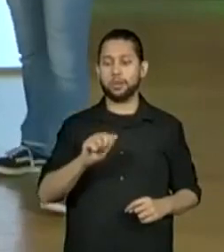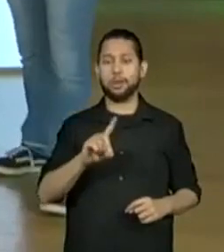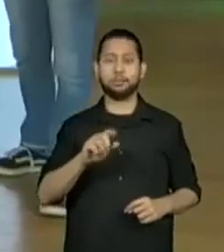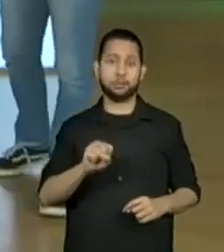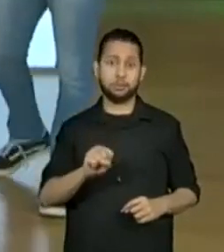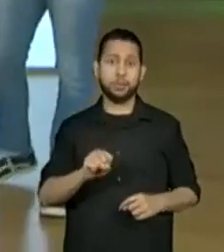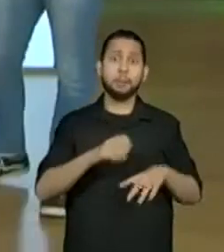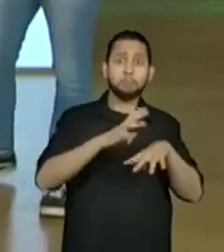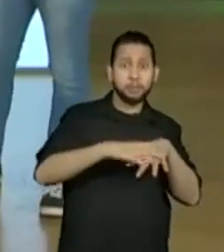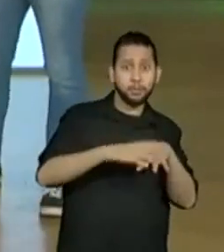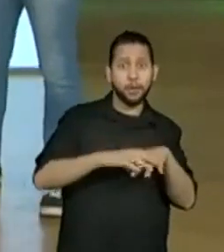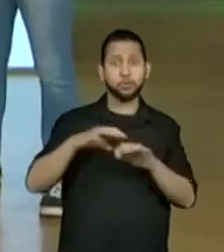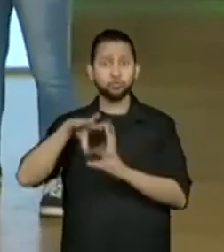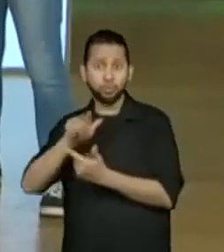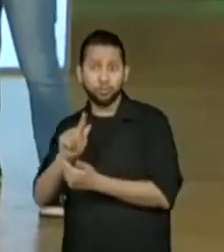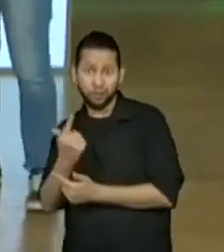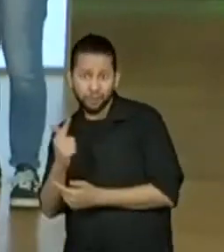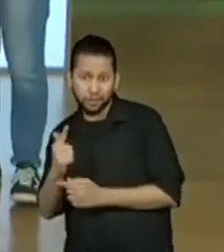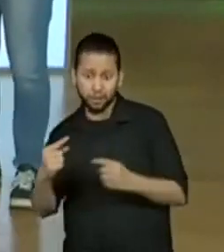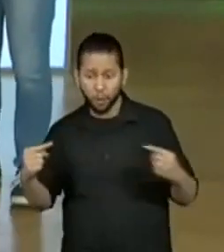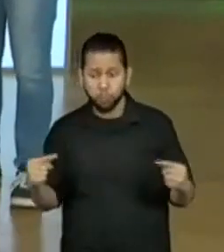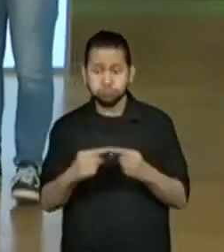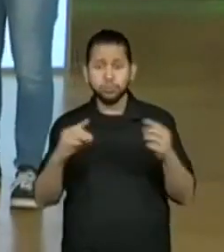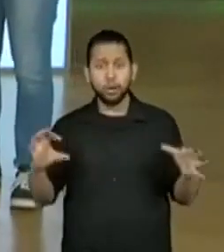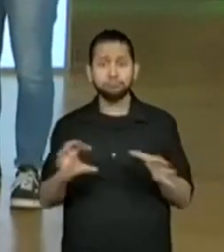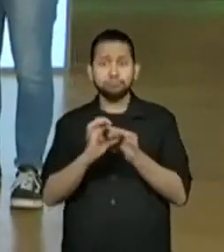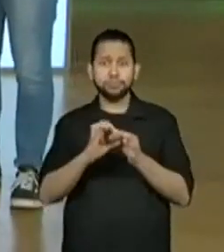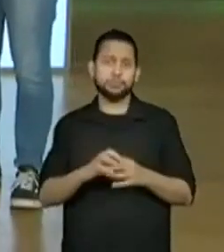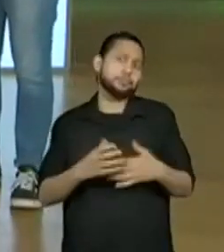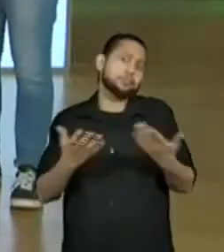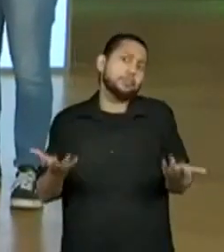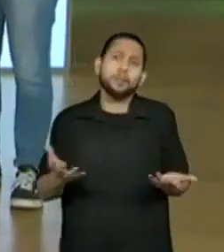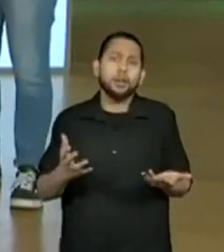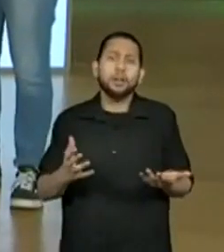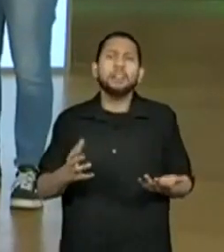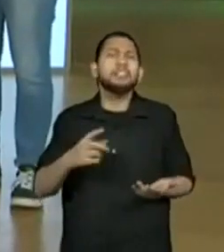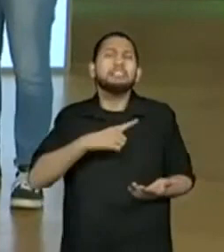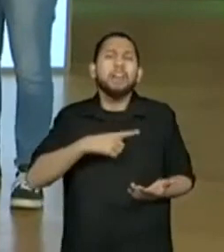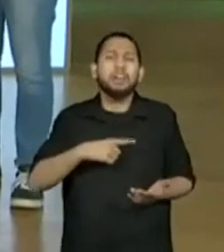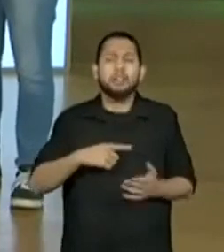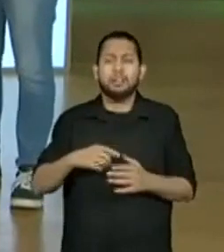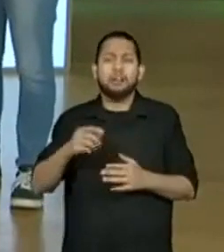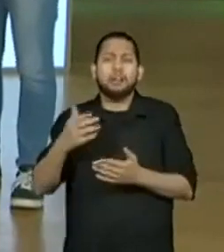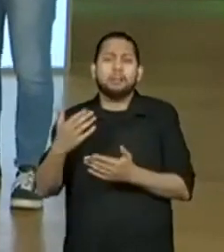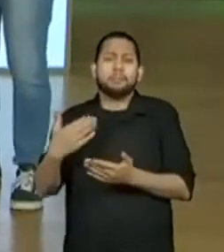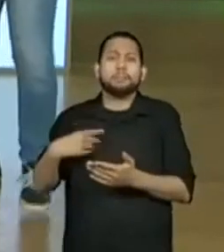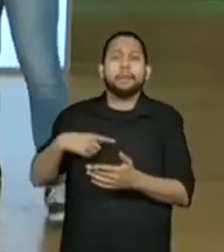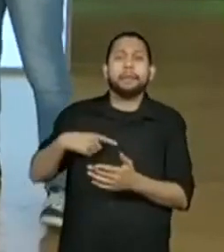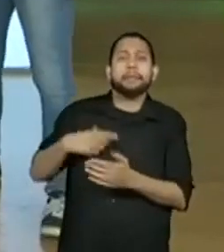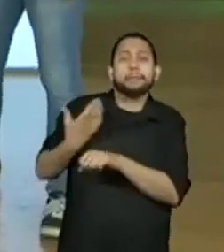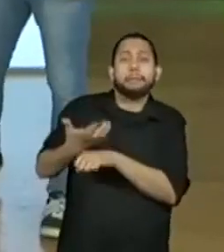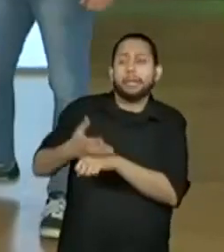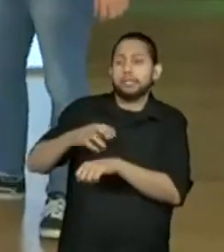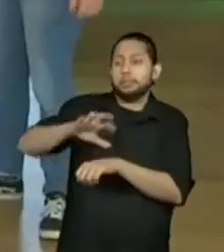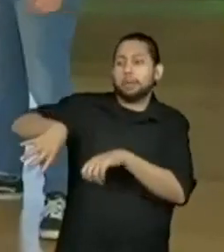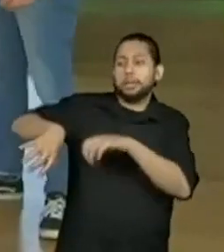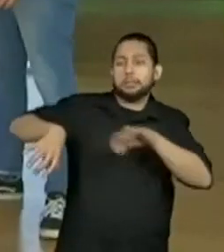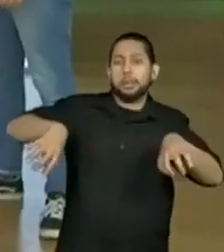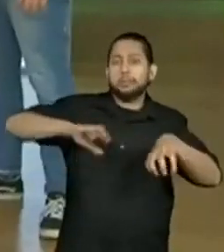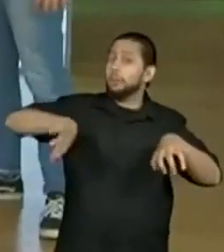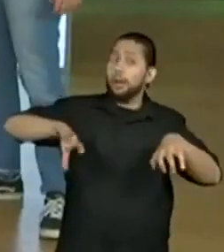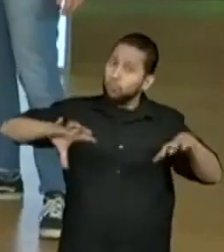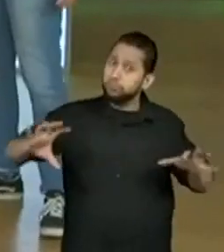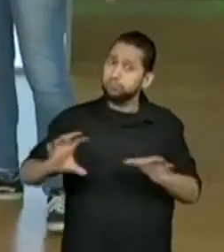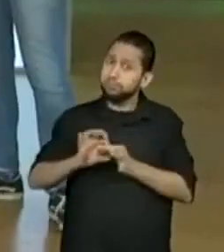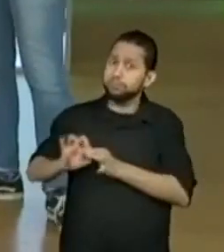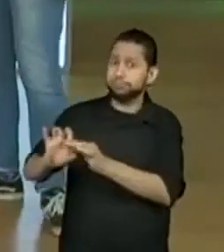e matemática também estão relacionadas. Tudo a ver. Aliás, as disciplinas se relacionam, né? Não dá para a gente separar, trabalhar assim de maneira isolada. Muito bom, agora